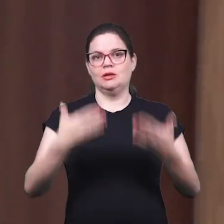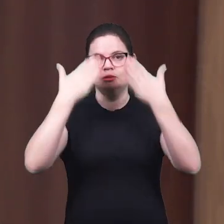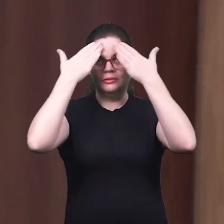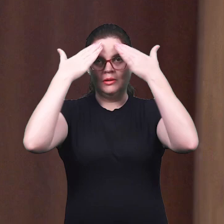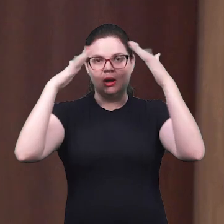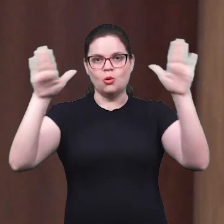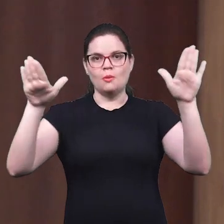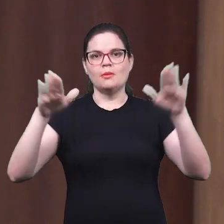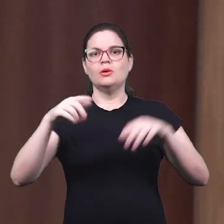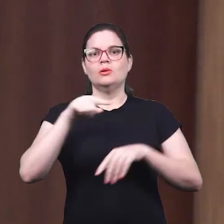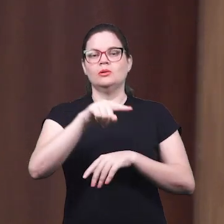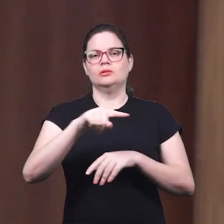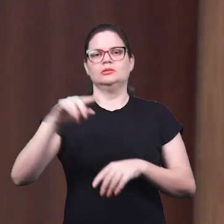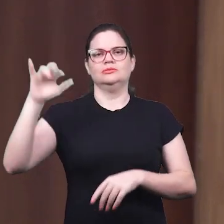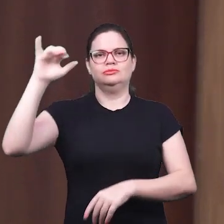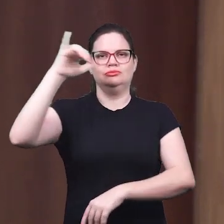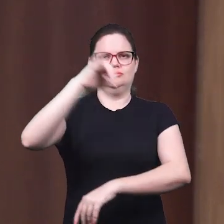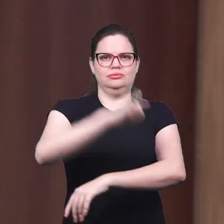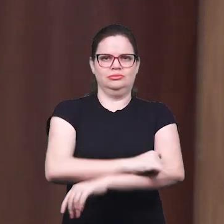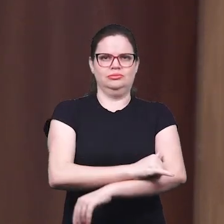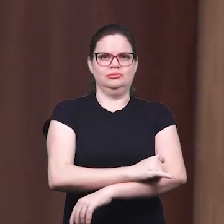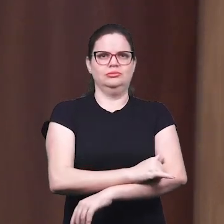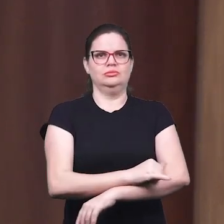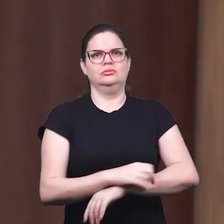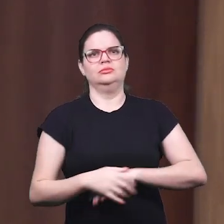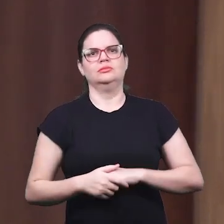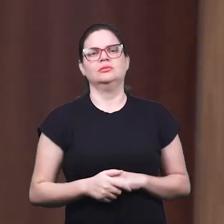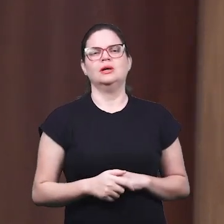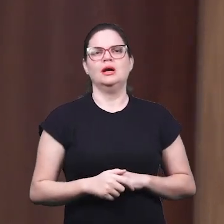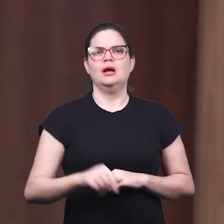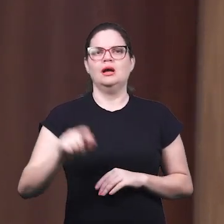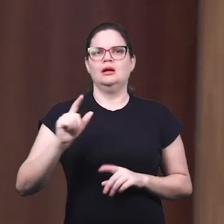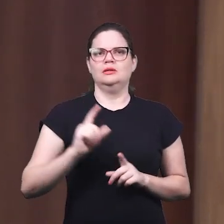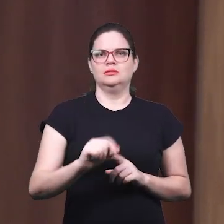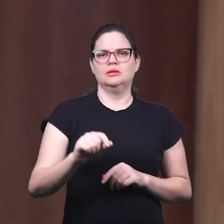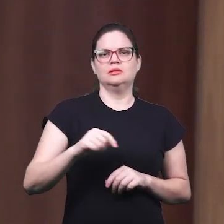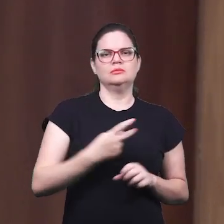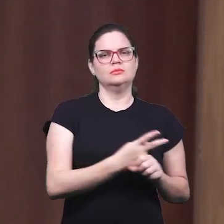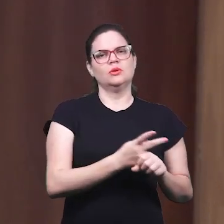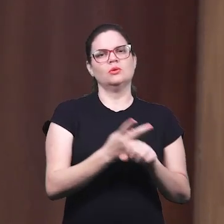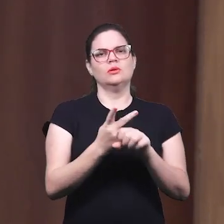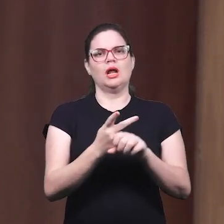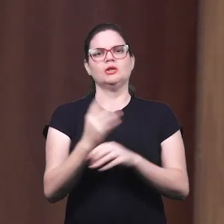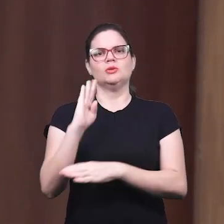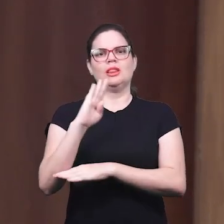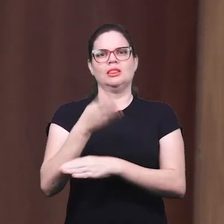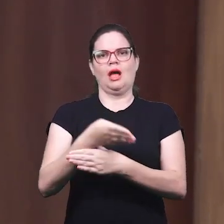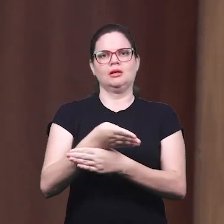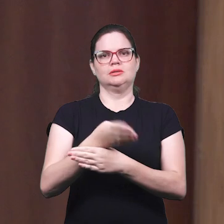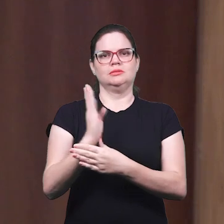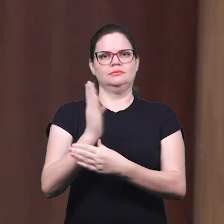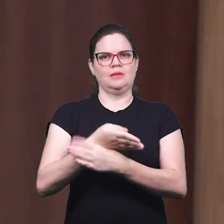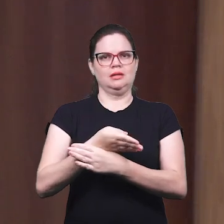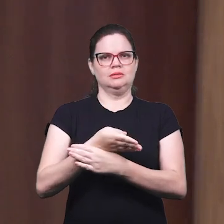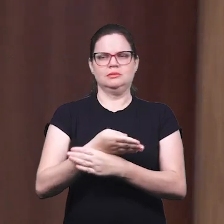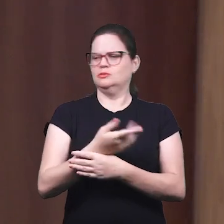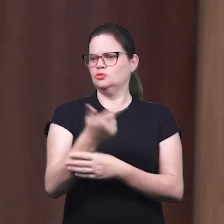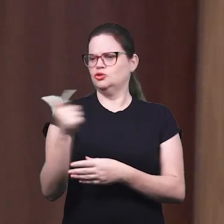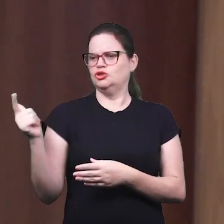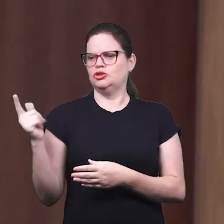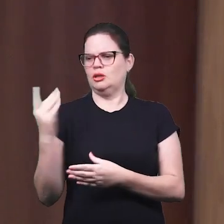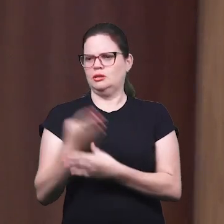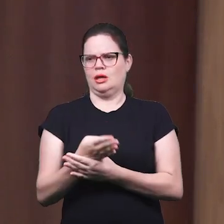em 1953, eu comecei a sair do avião, comecei a procurar um táxi, e não tinha